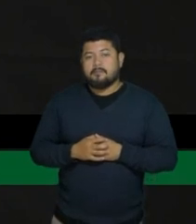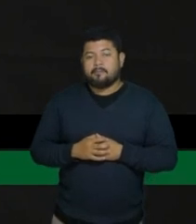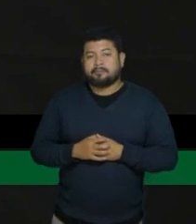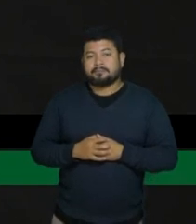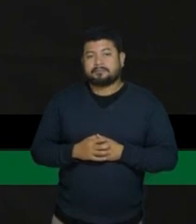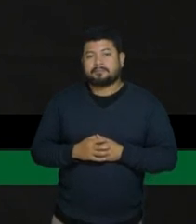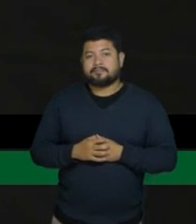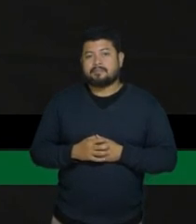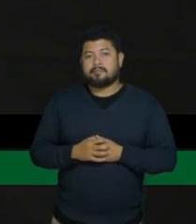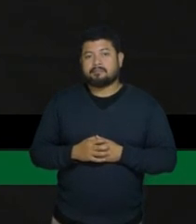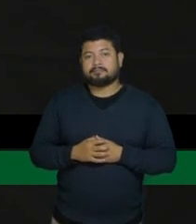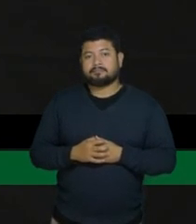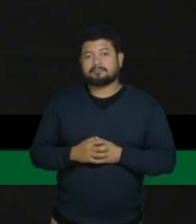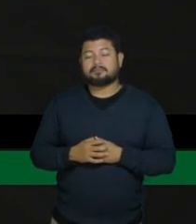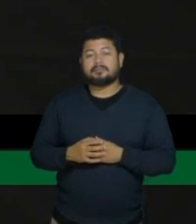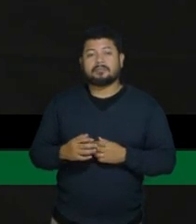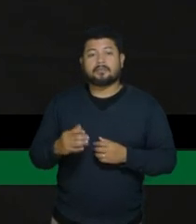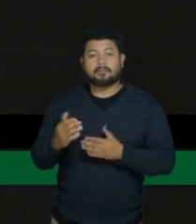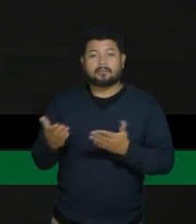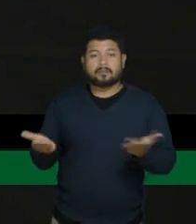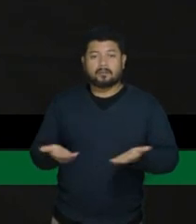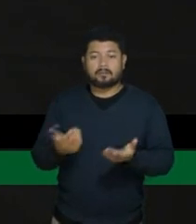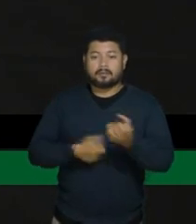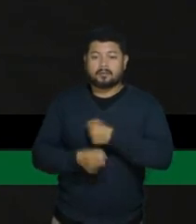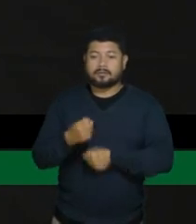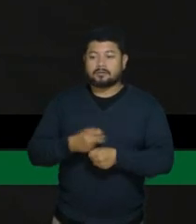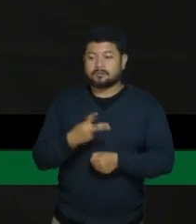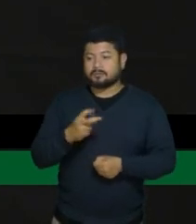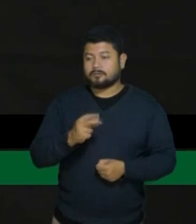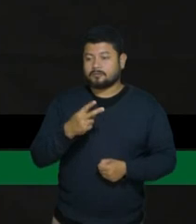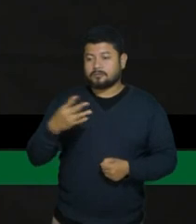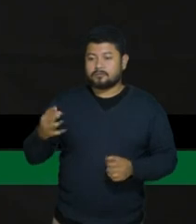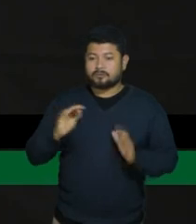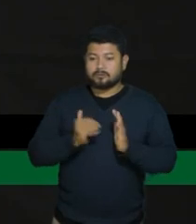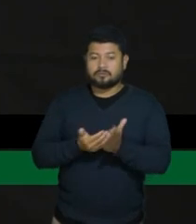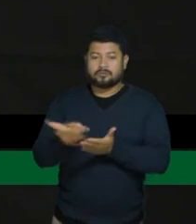E esse ano nós também já iniciamos com muitas novas propostas.